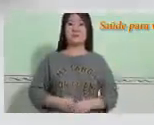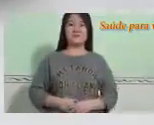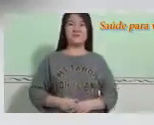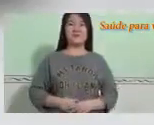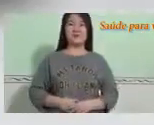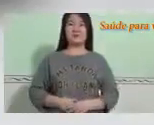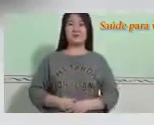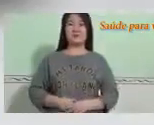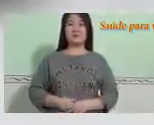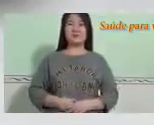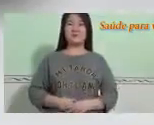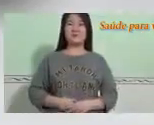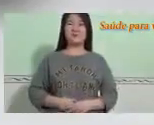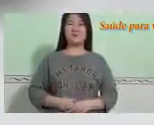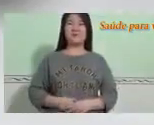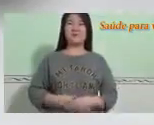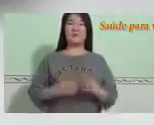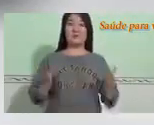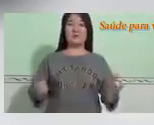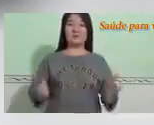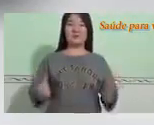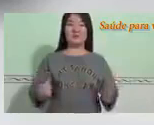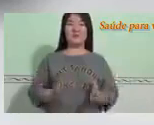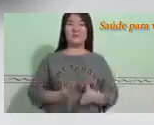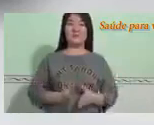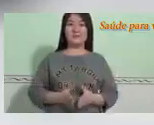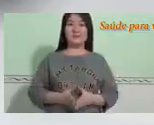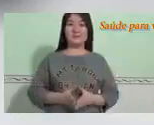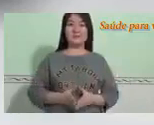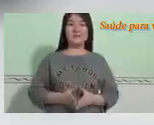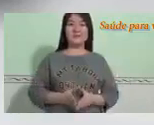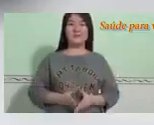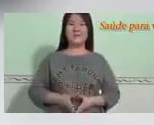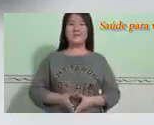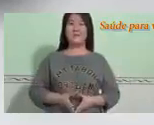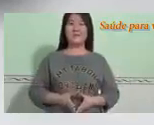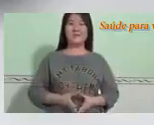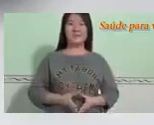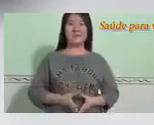Veja mais sobre a overdose de cafeína.